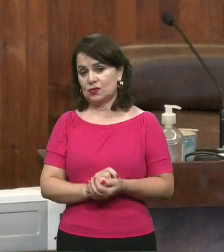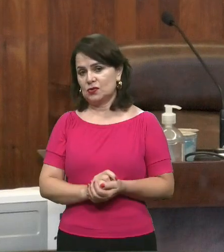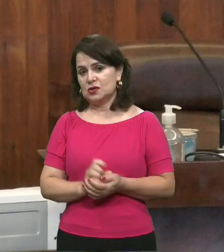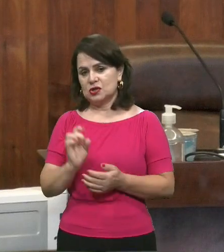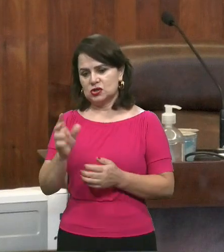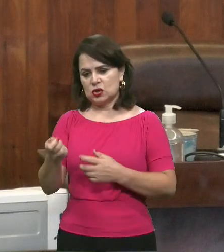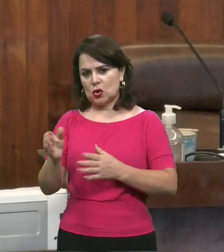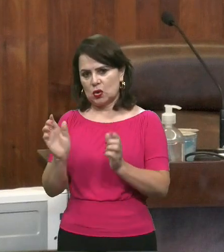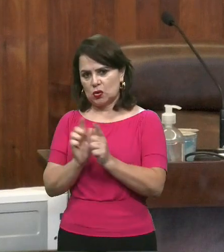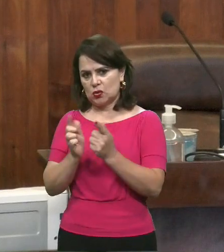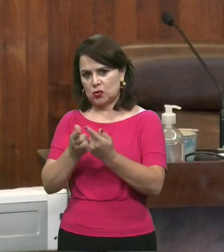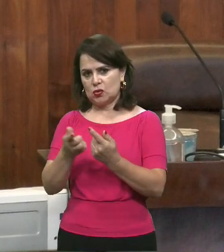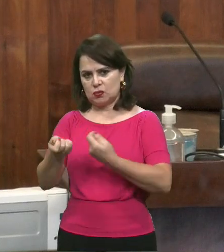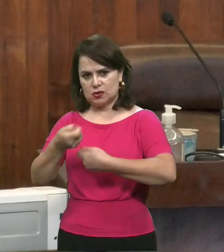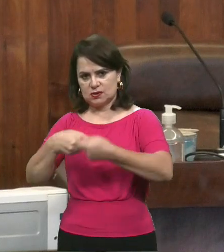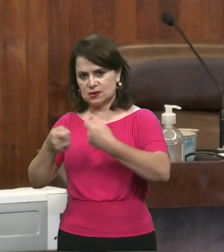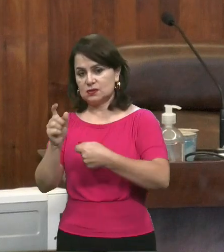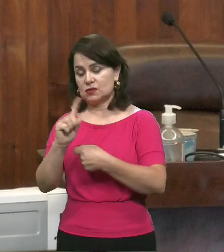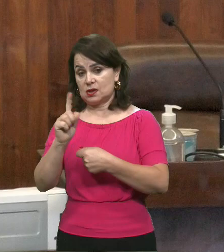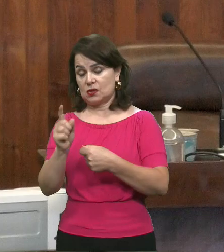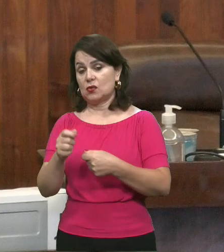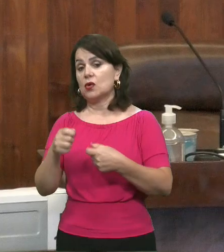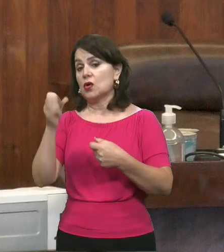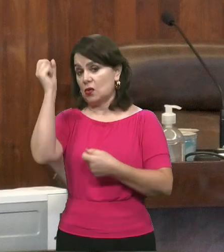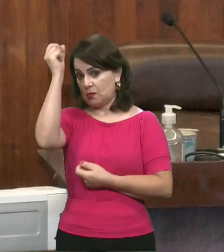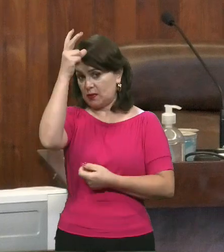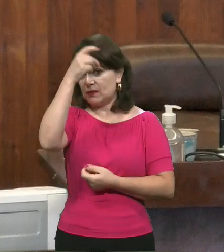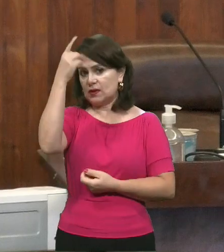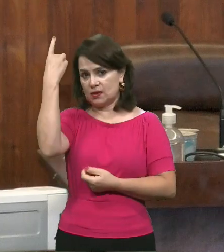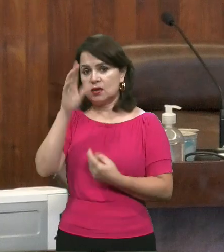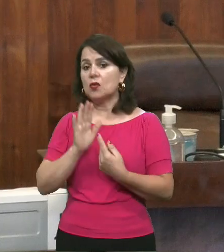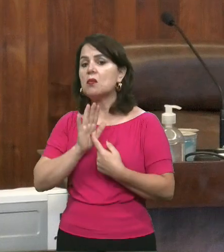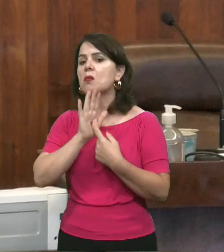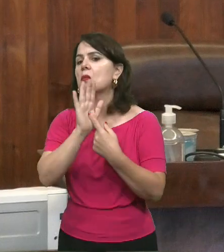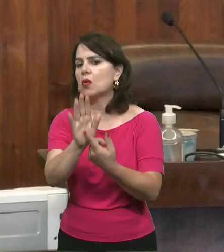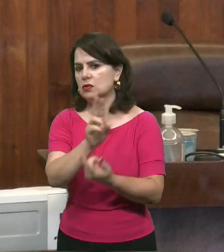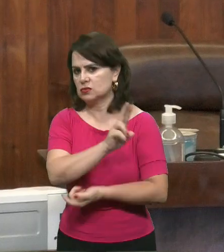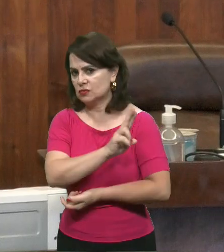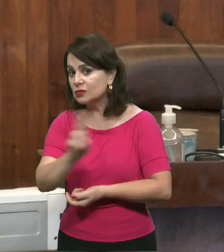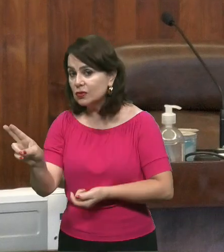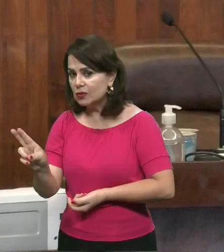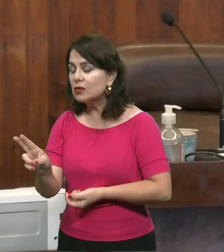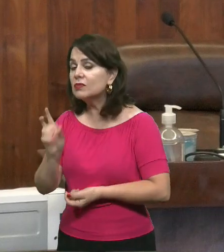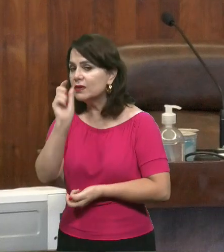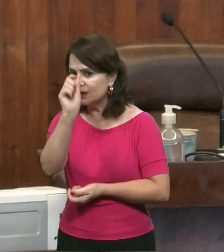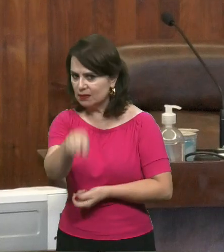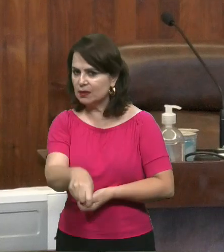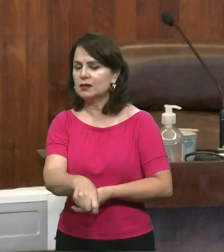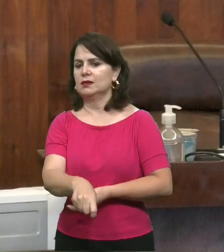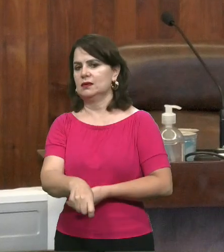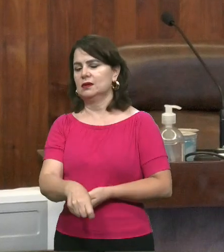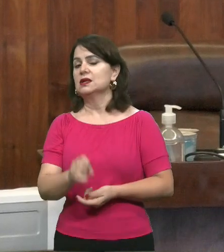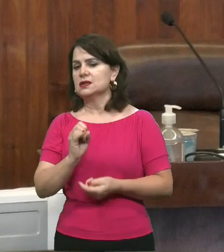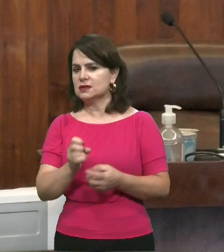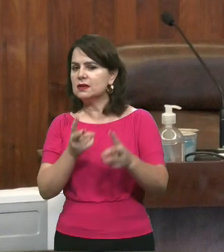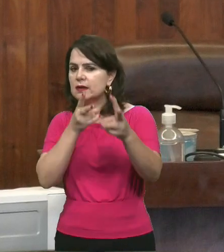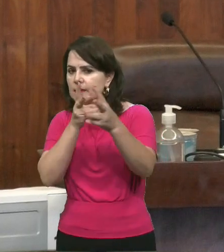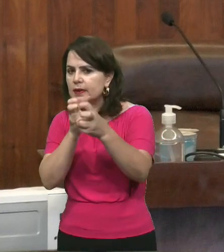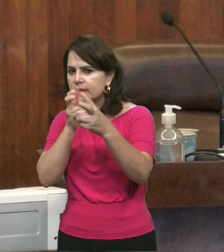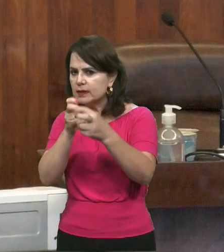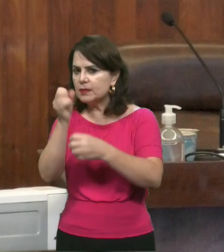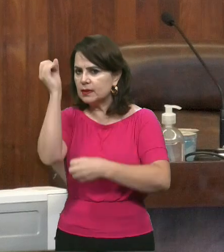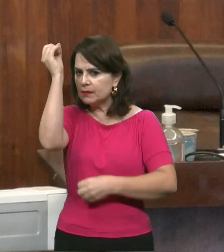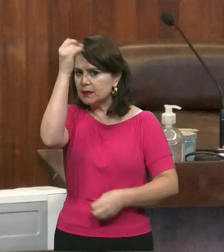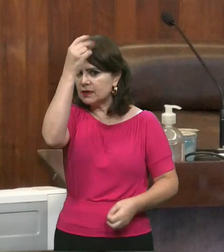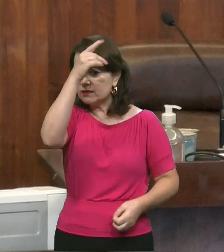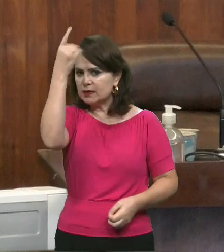administração. Seja quem for, se eu entender que o administrador esteja cometendo